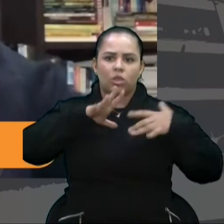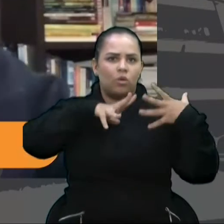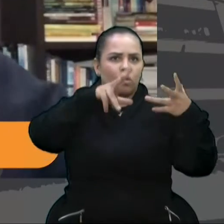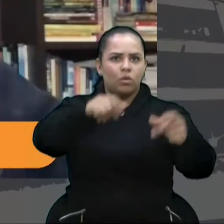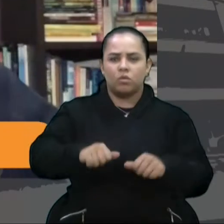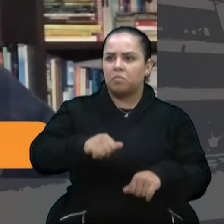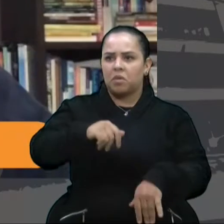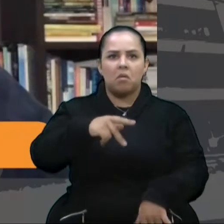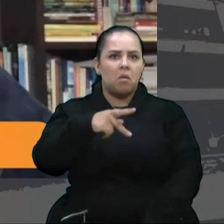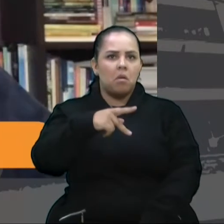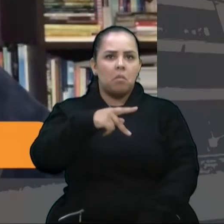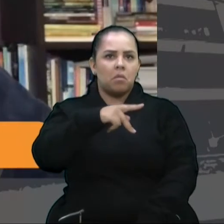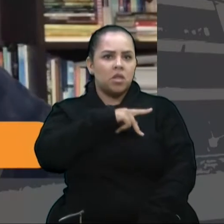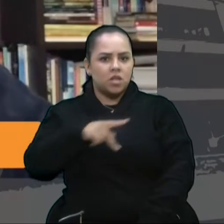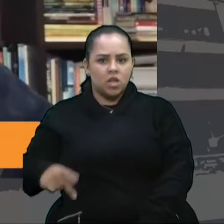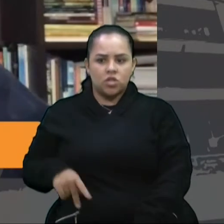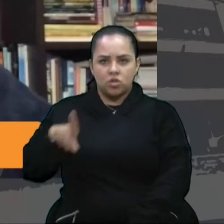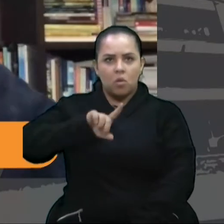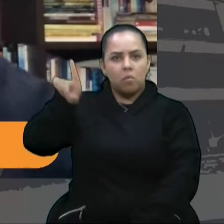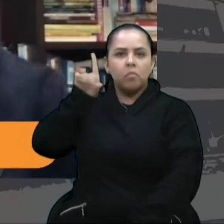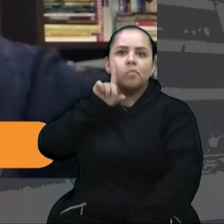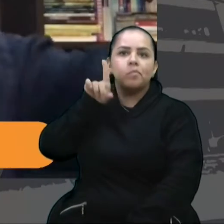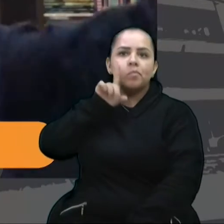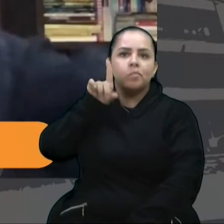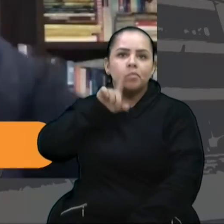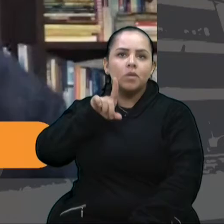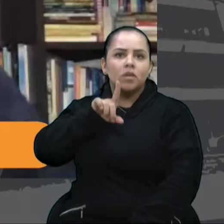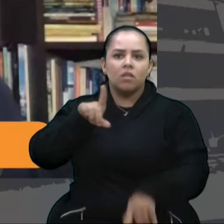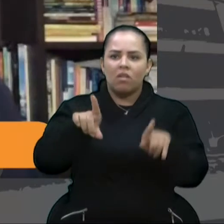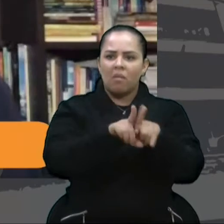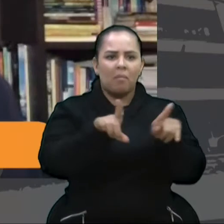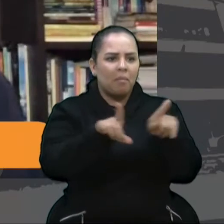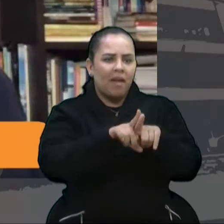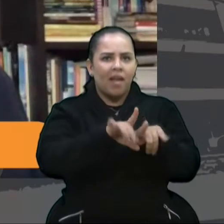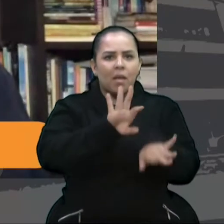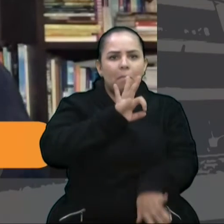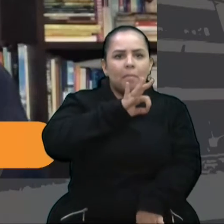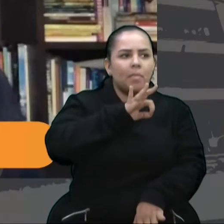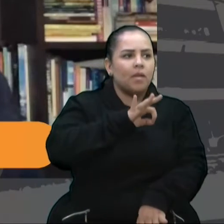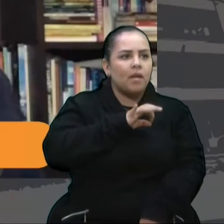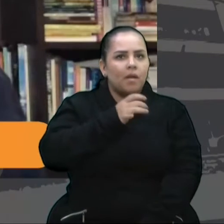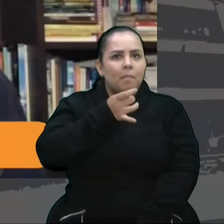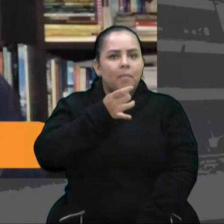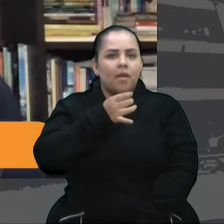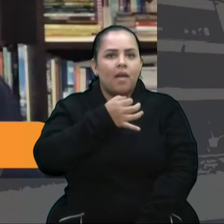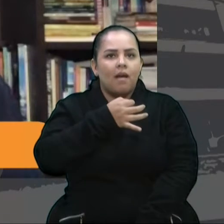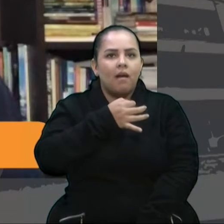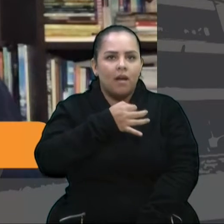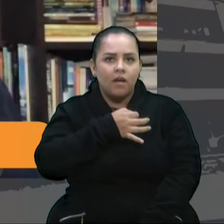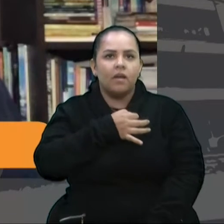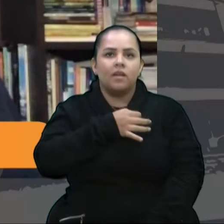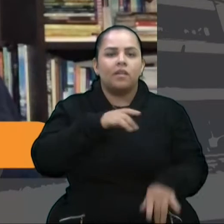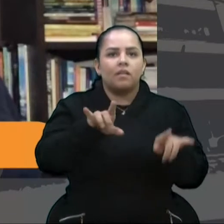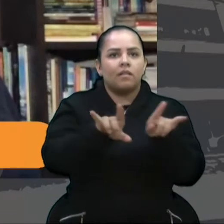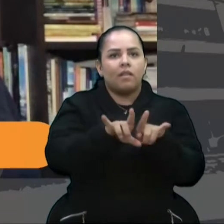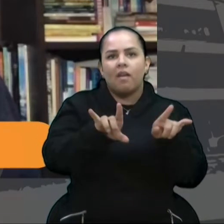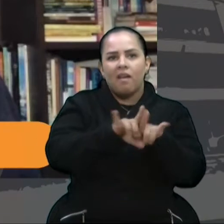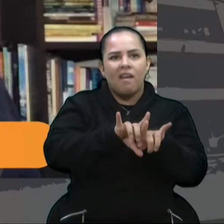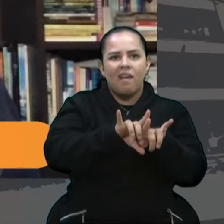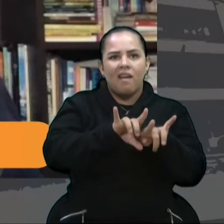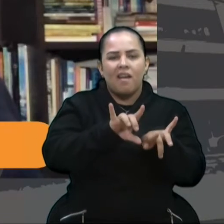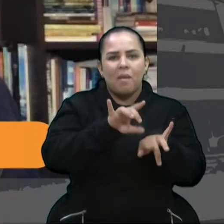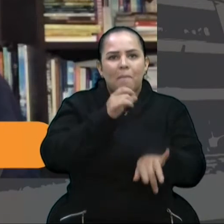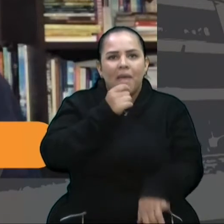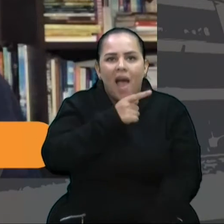presidente dos Estados Unidos e para o comediante. É uma decisão do YouTube. Sim, né?